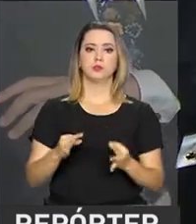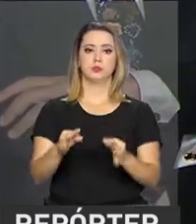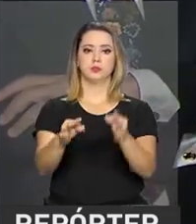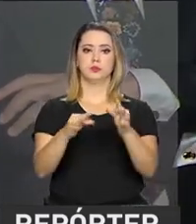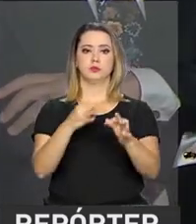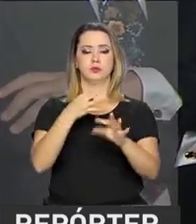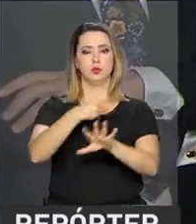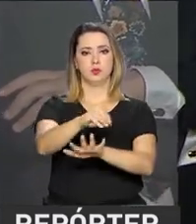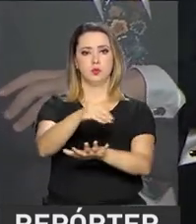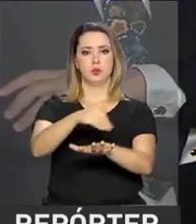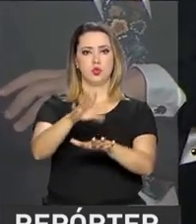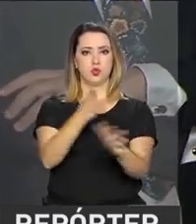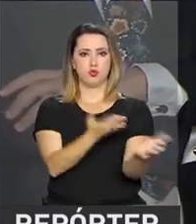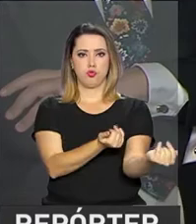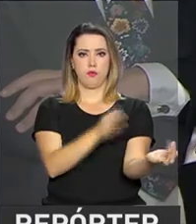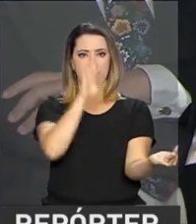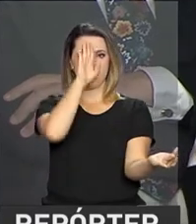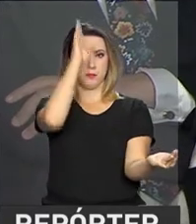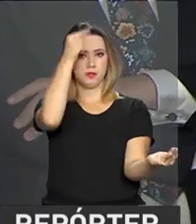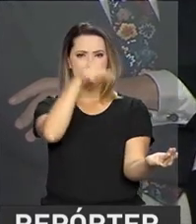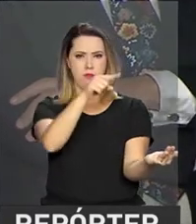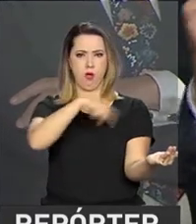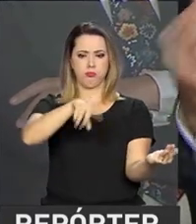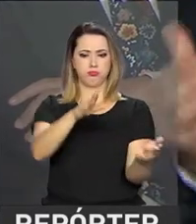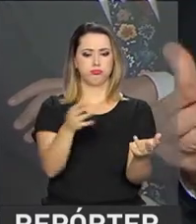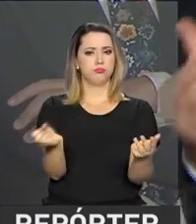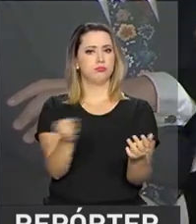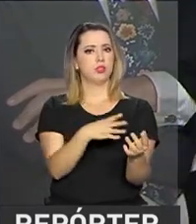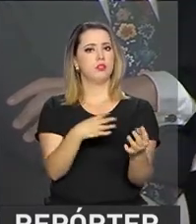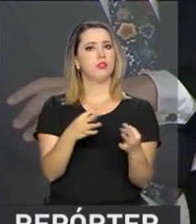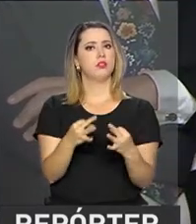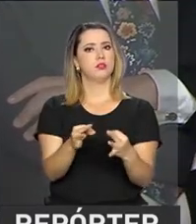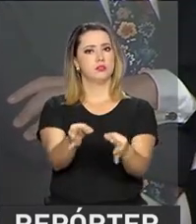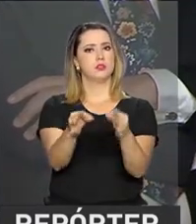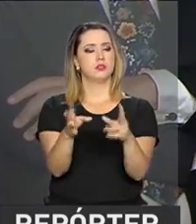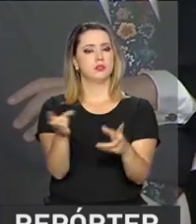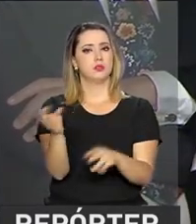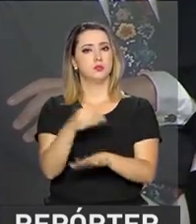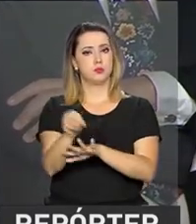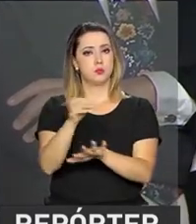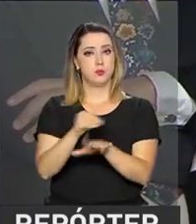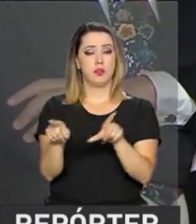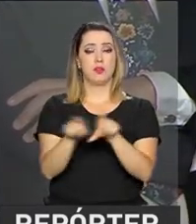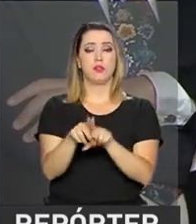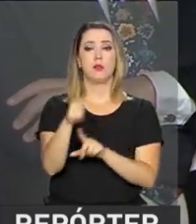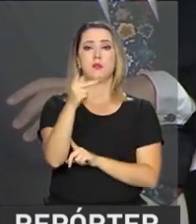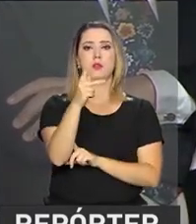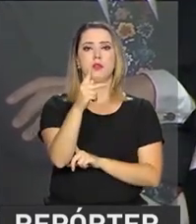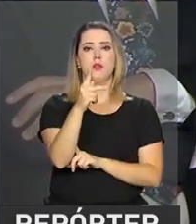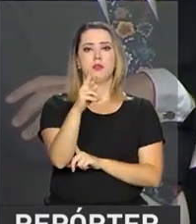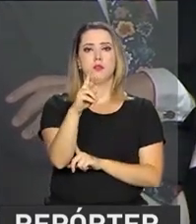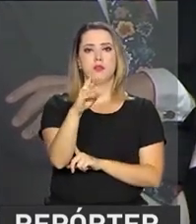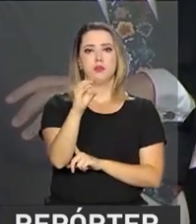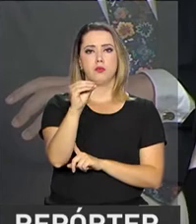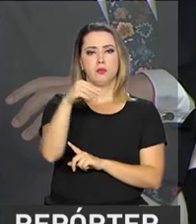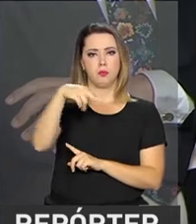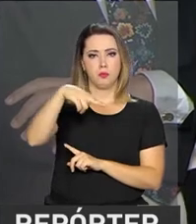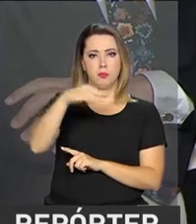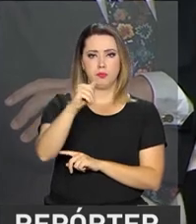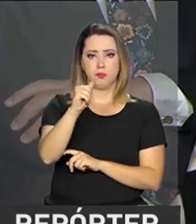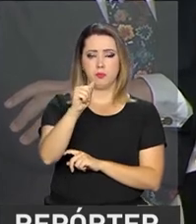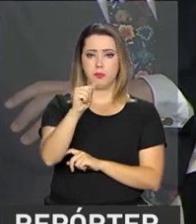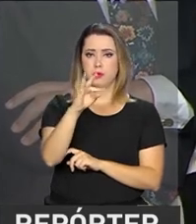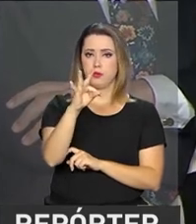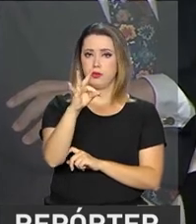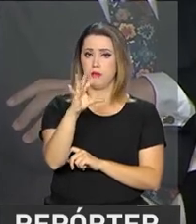os jovens principalmente e vamos fazer com que o pronatec que o ministro mendonça é conseguir um milhão de vagas do